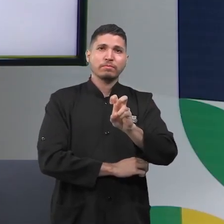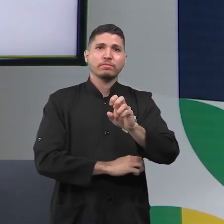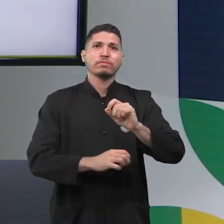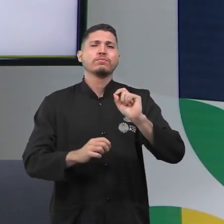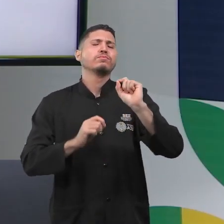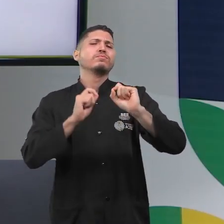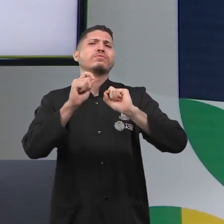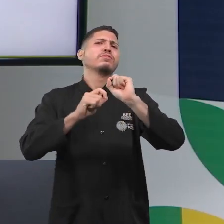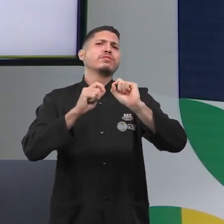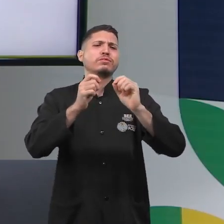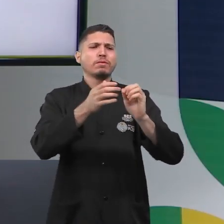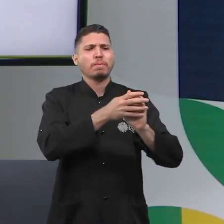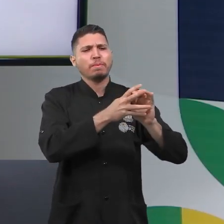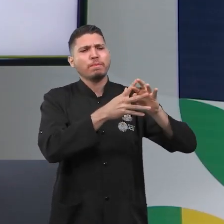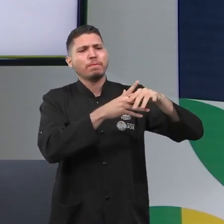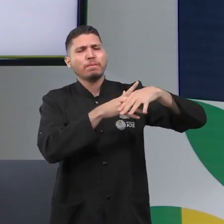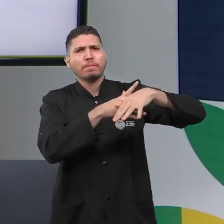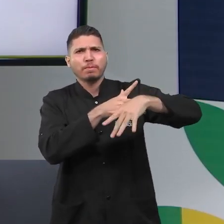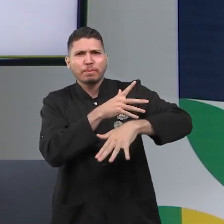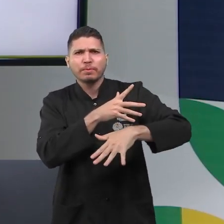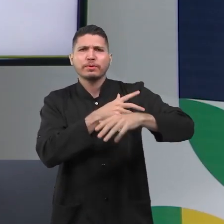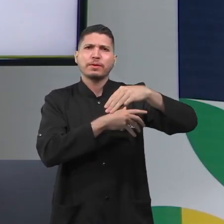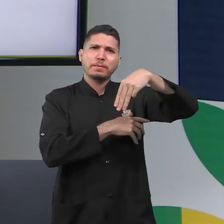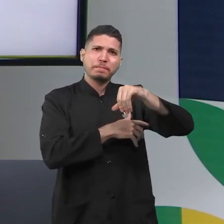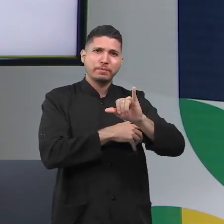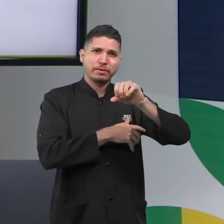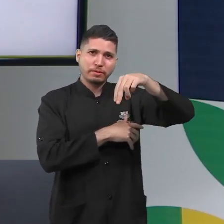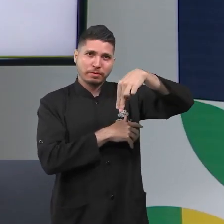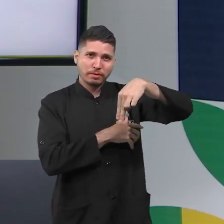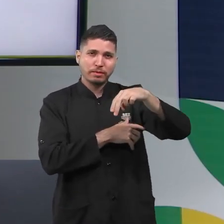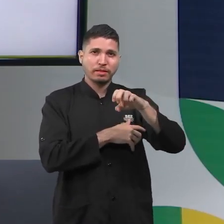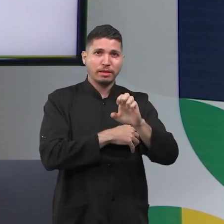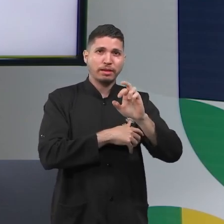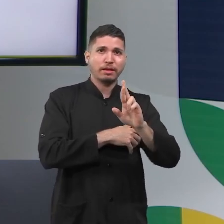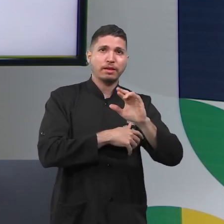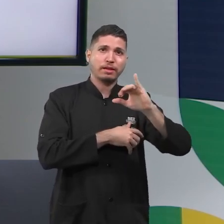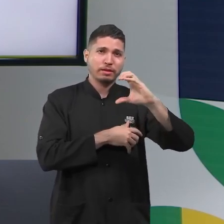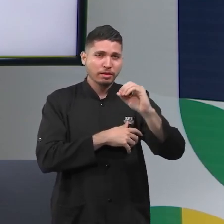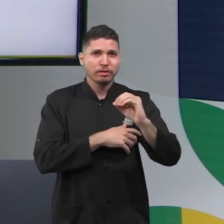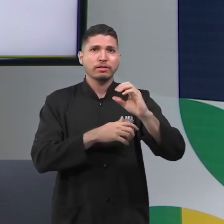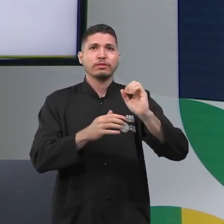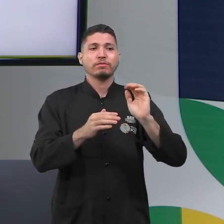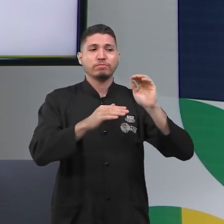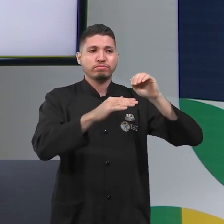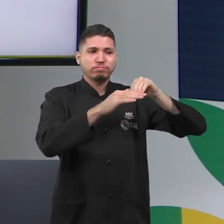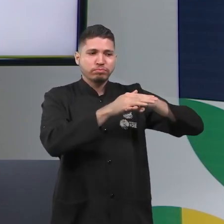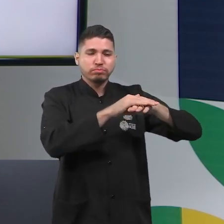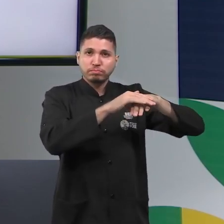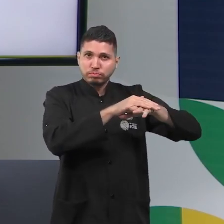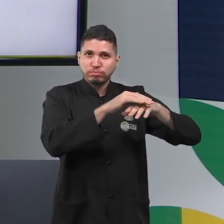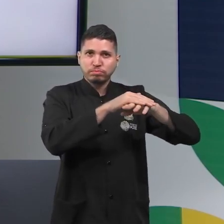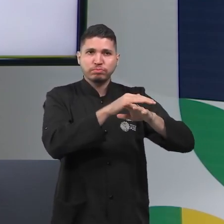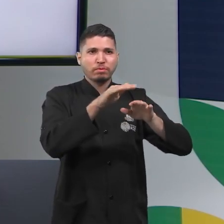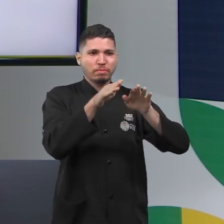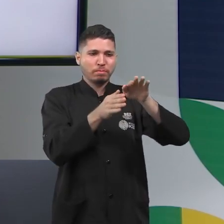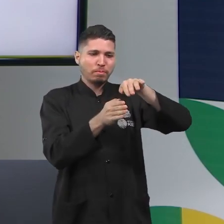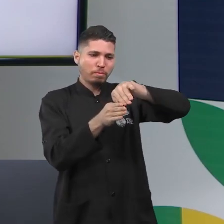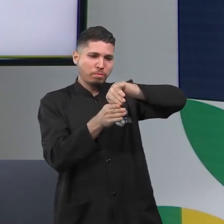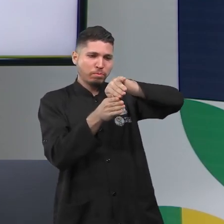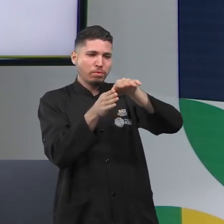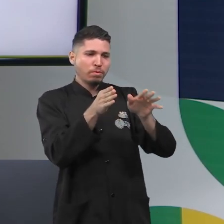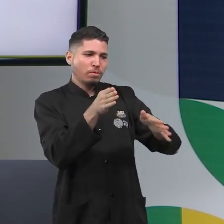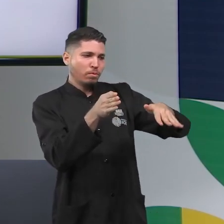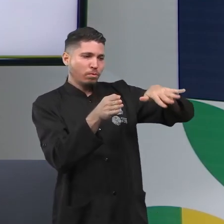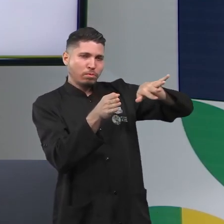É toda aquela água com lama que foi armazenado e que foi um dia, essa